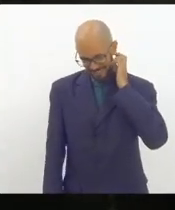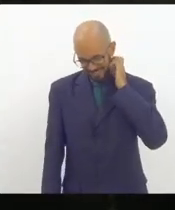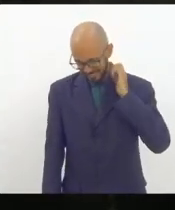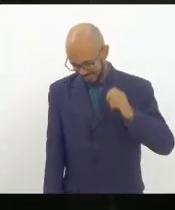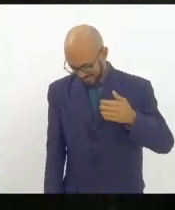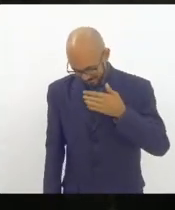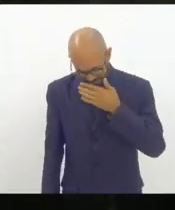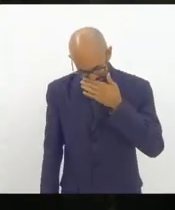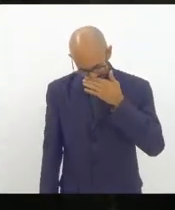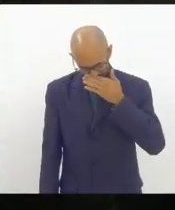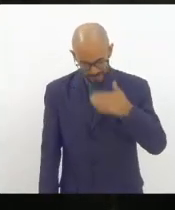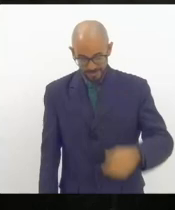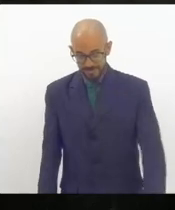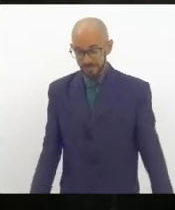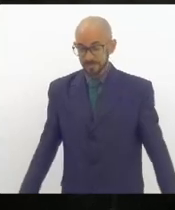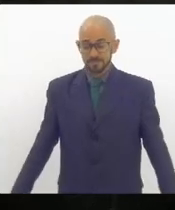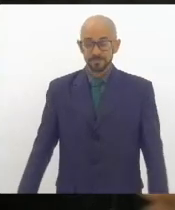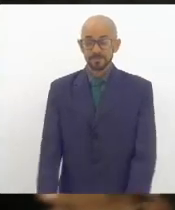a